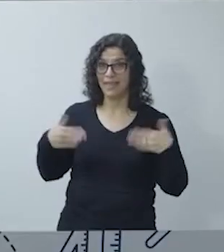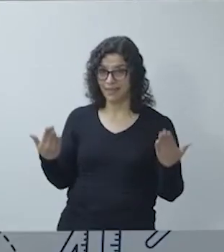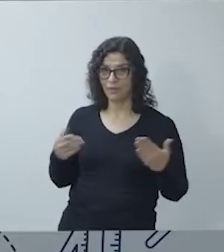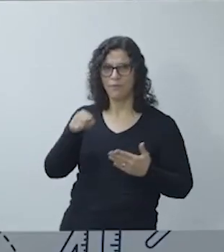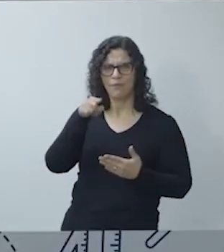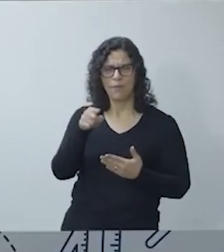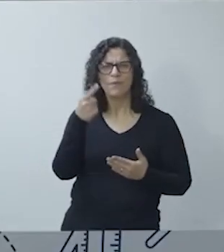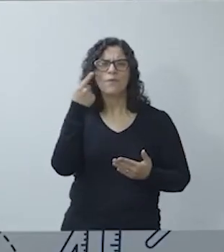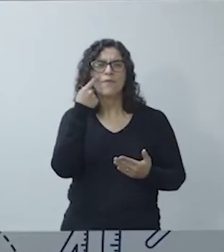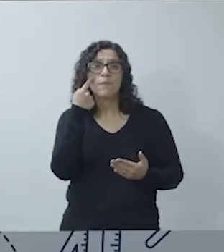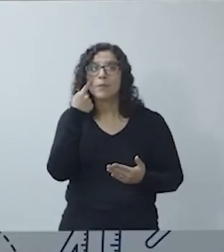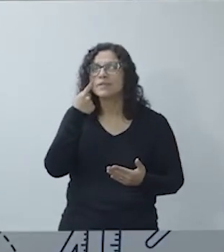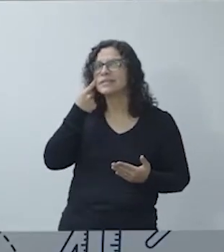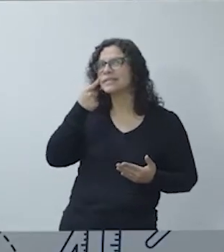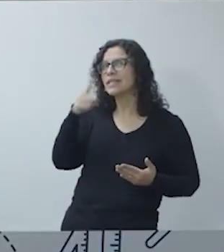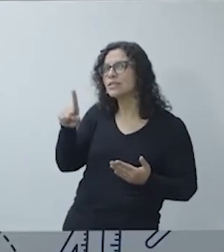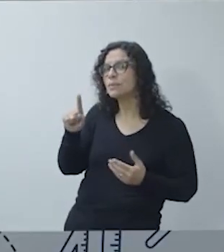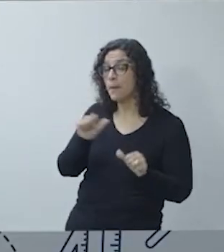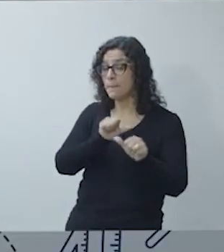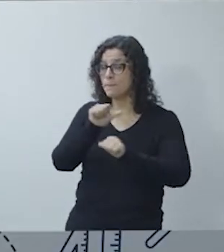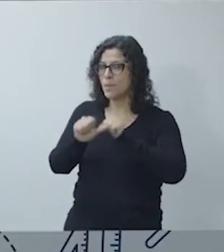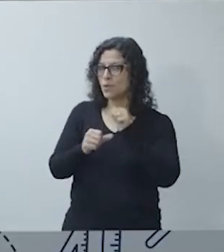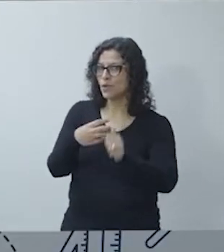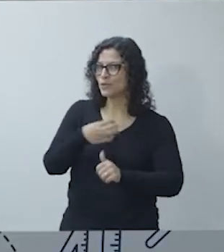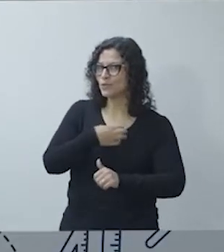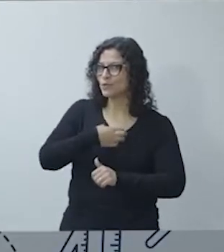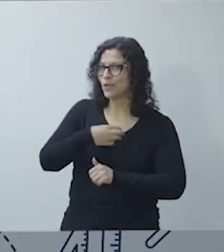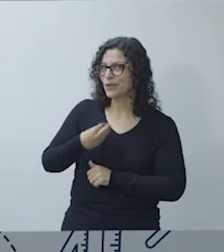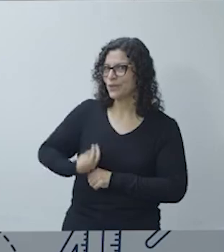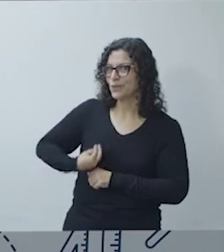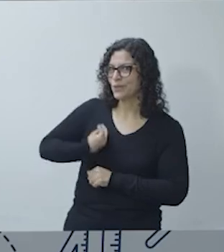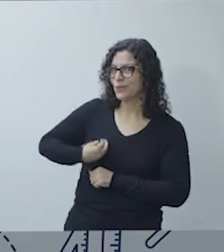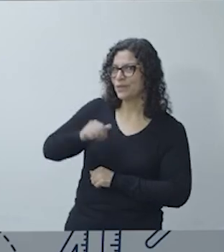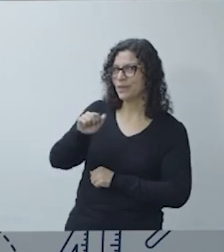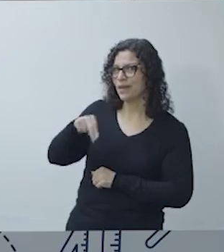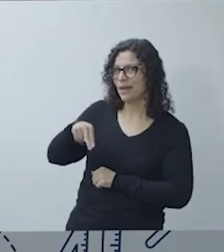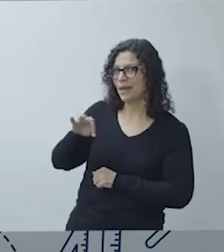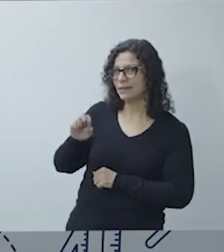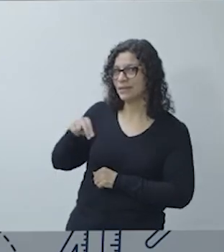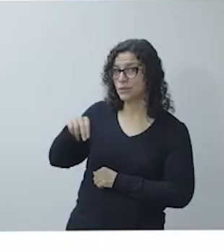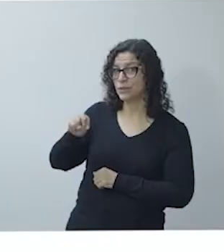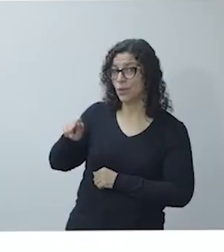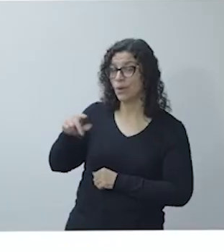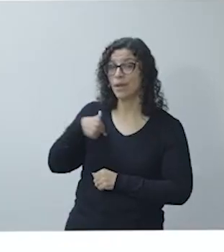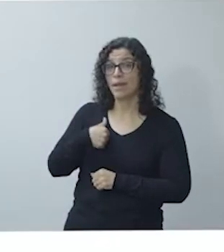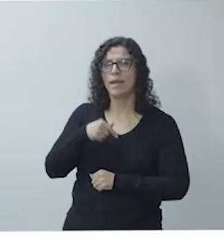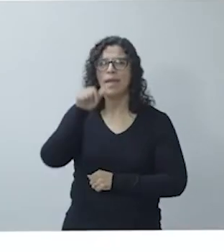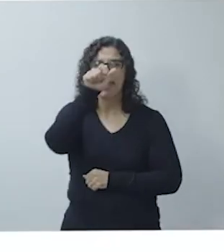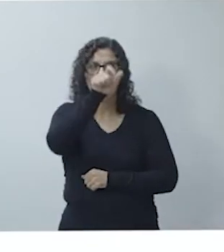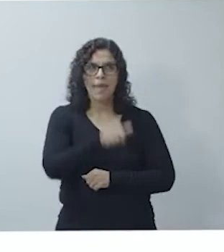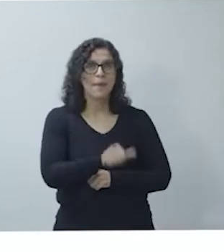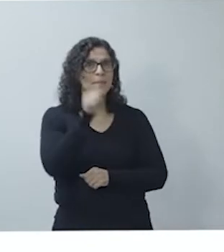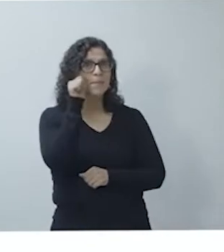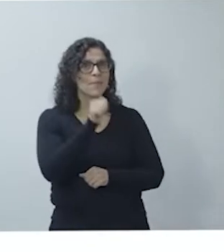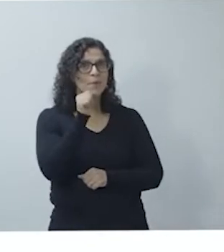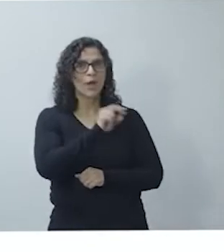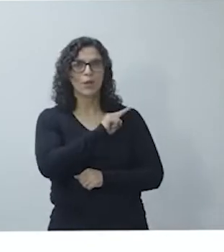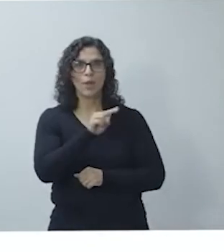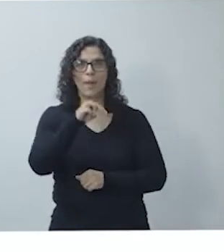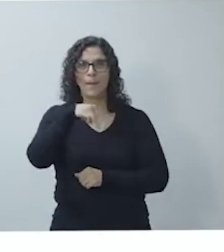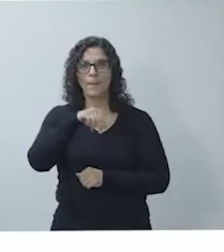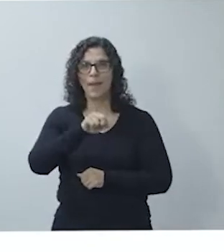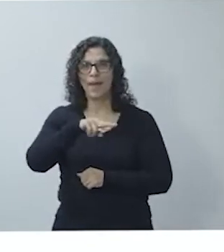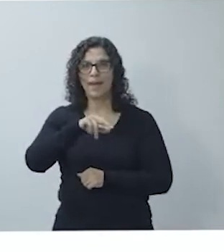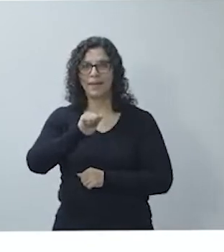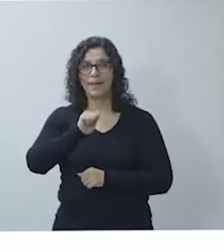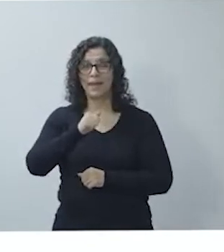Então, vamos descobrir o que muda na vida de Antenor? Olha lá. Era uma rapariga chamada Maria